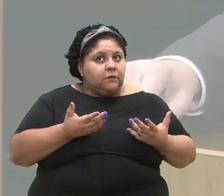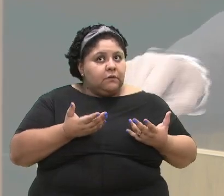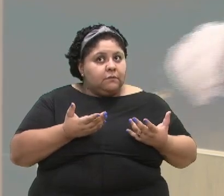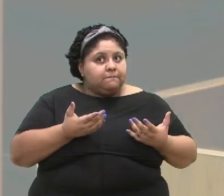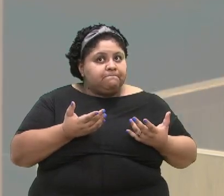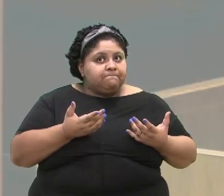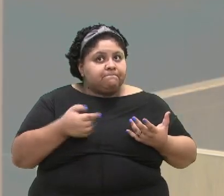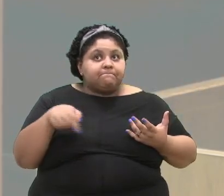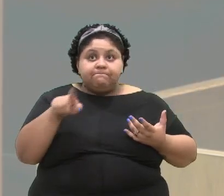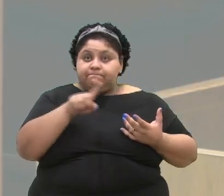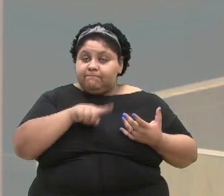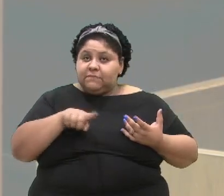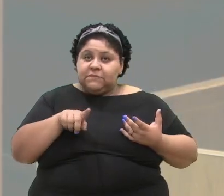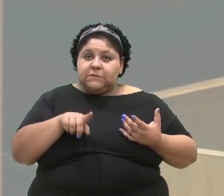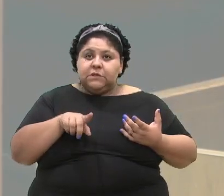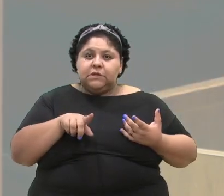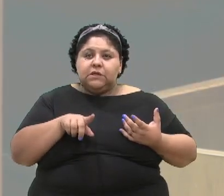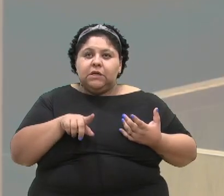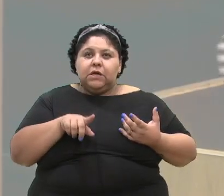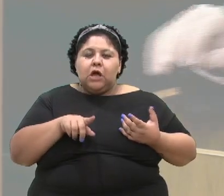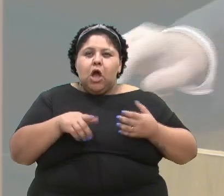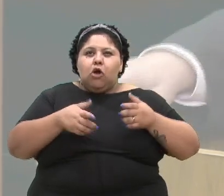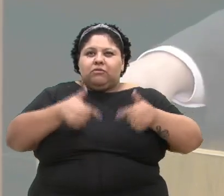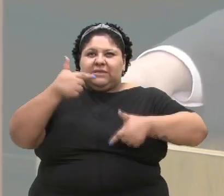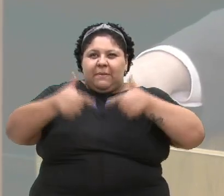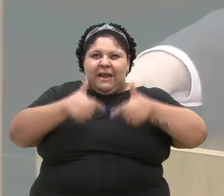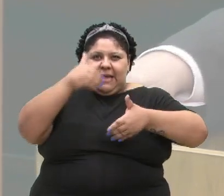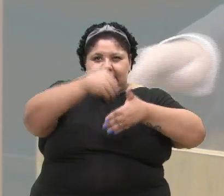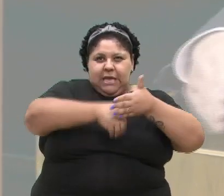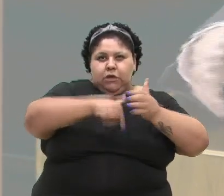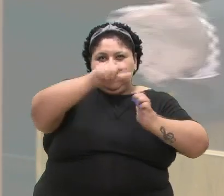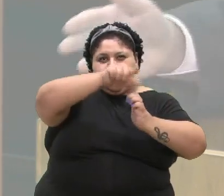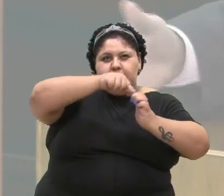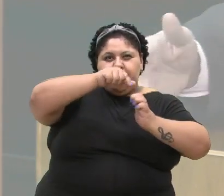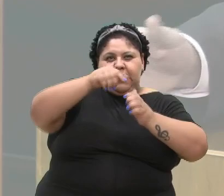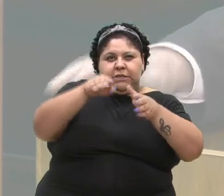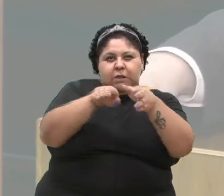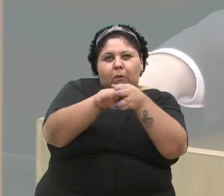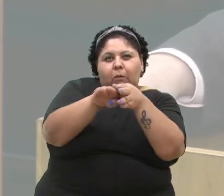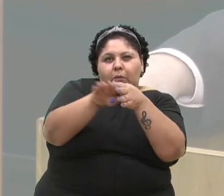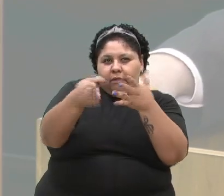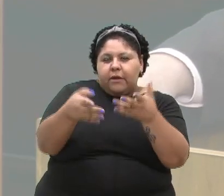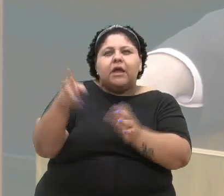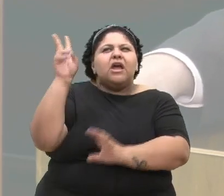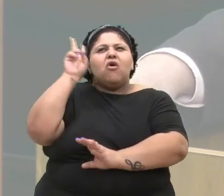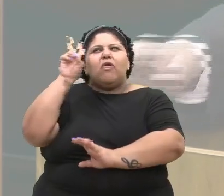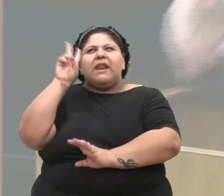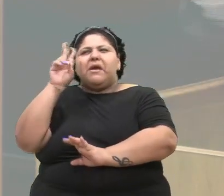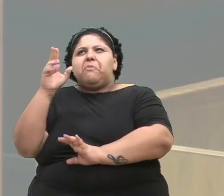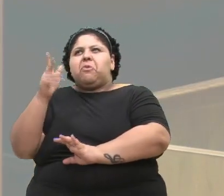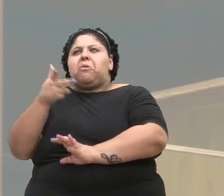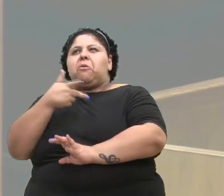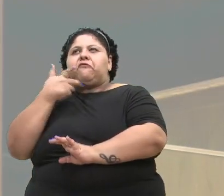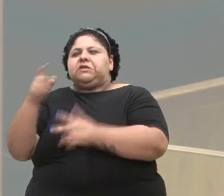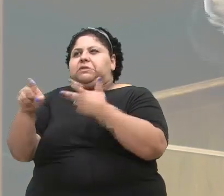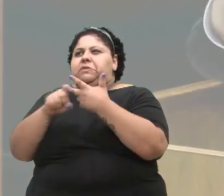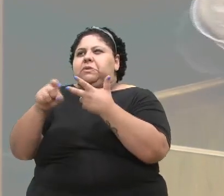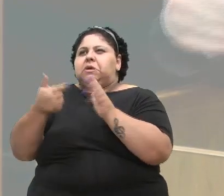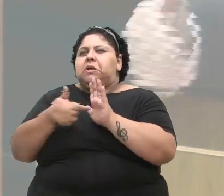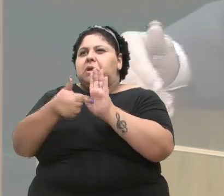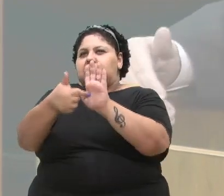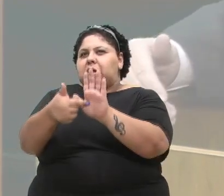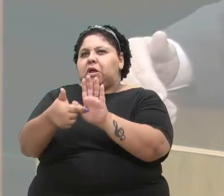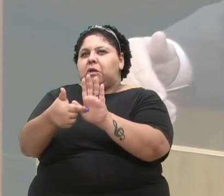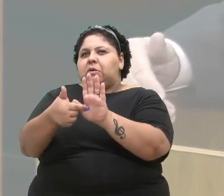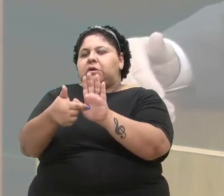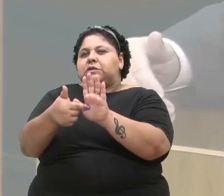Então, eu fui consultor de empresas há 30 anos, e eu lembro conversando com executivos de empresa, eles me mostravam lá o